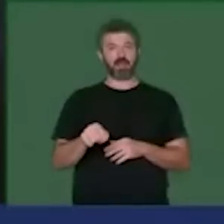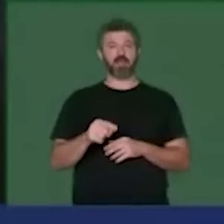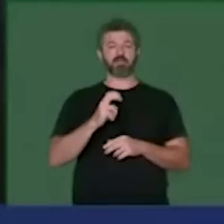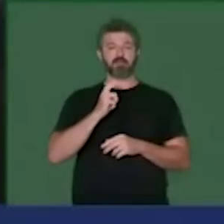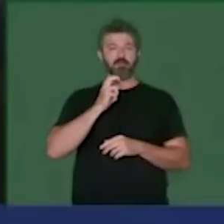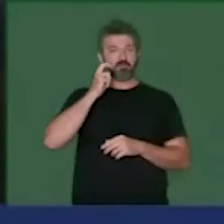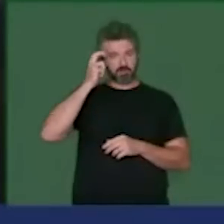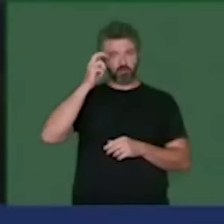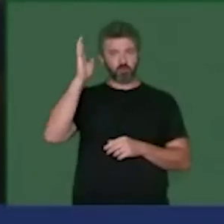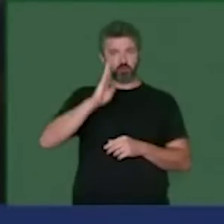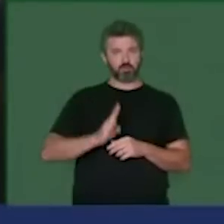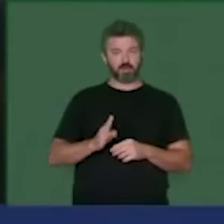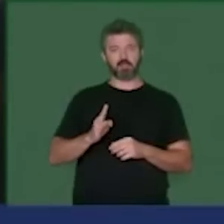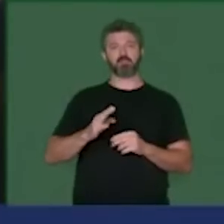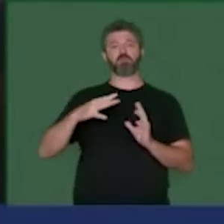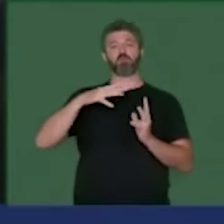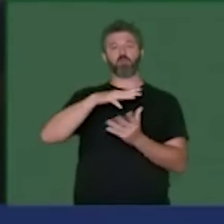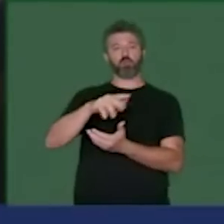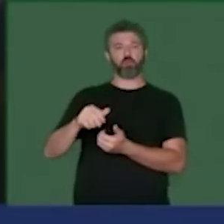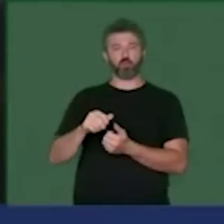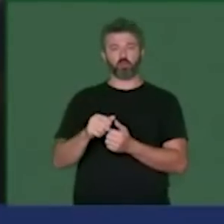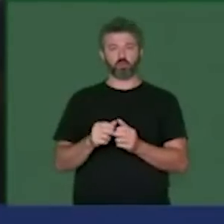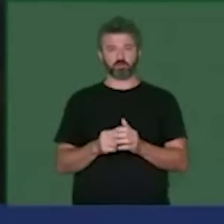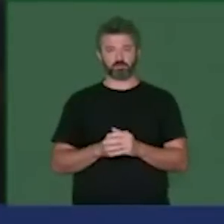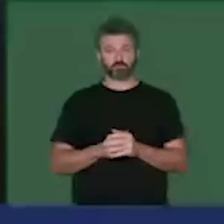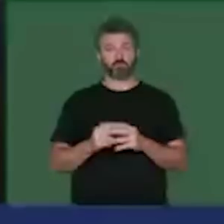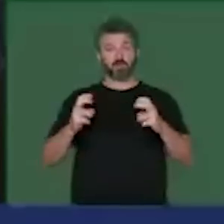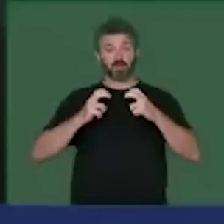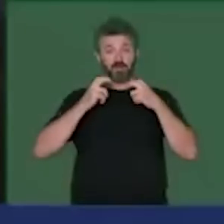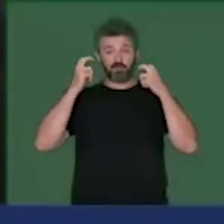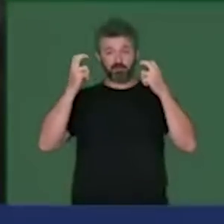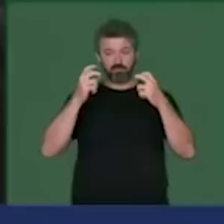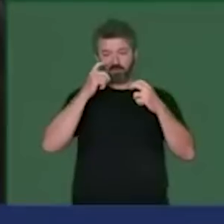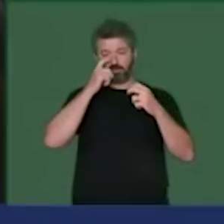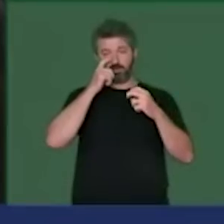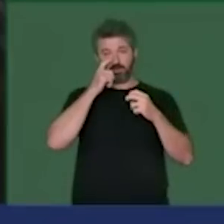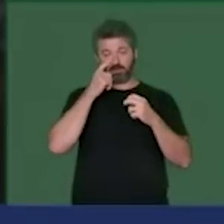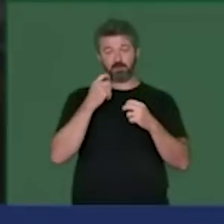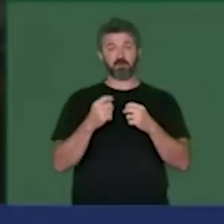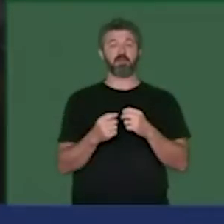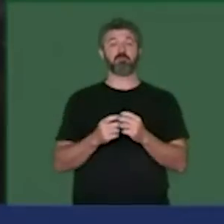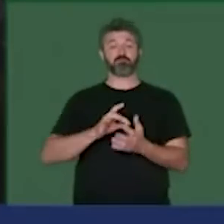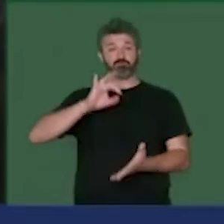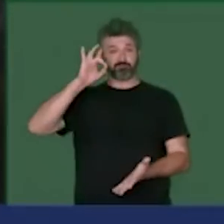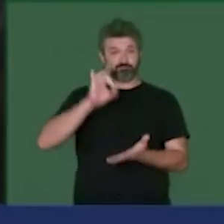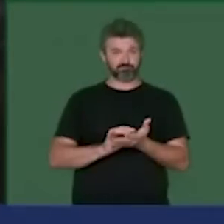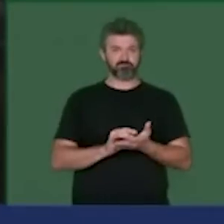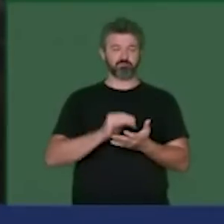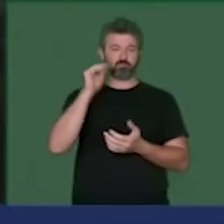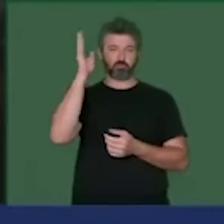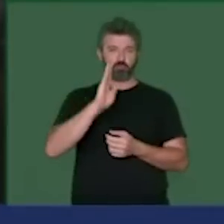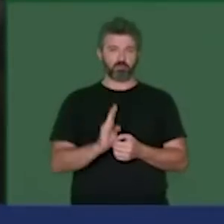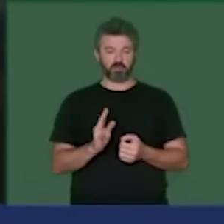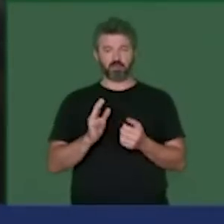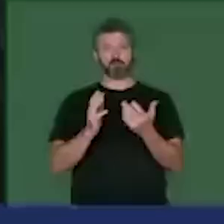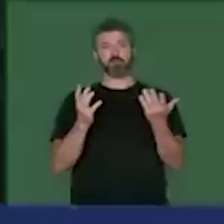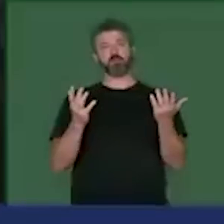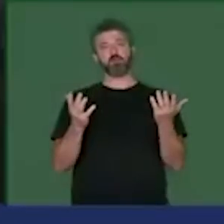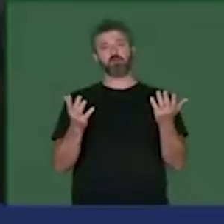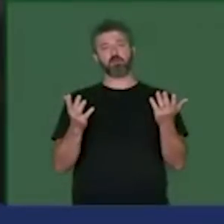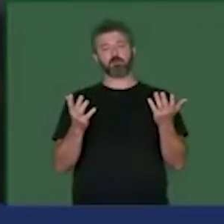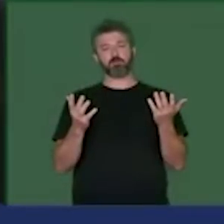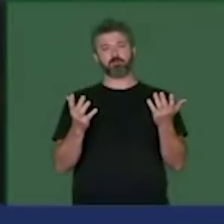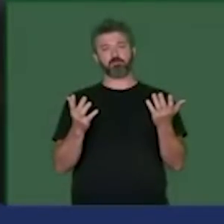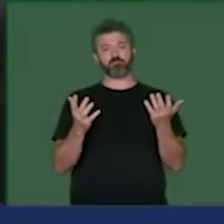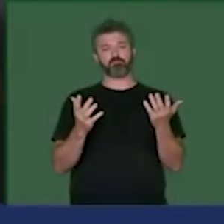vergonha internacional. Esse é o tamanho do vexame que o Brasil